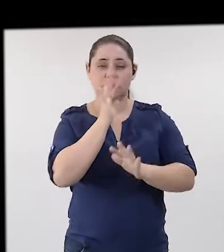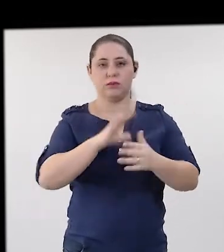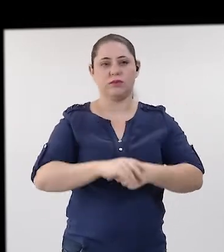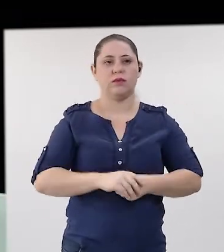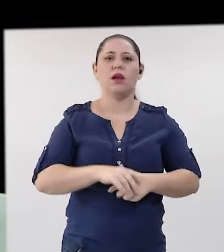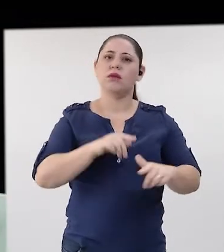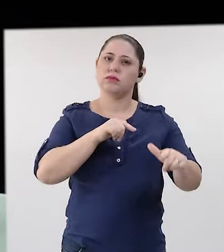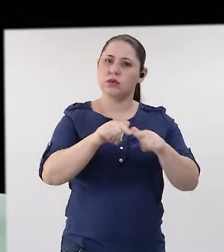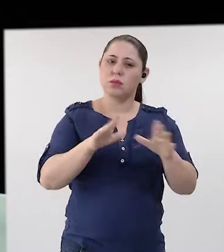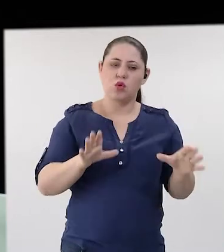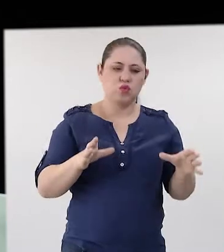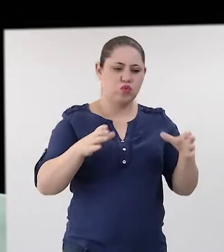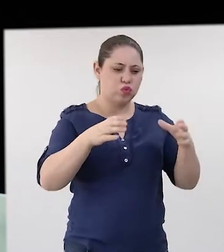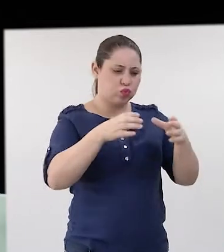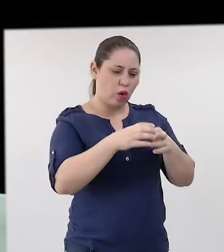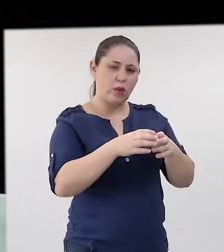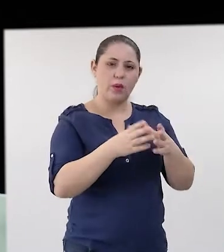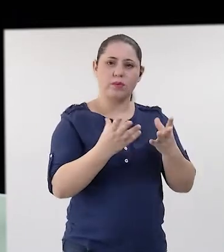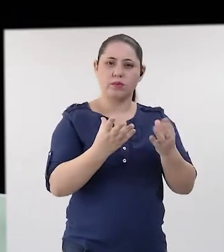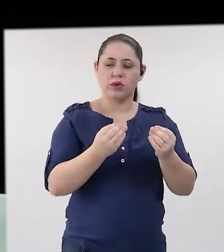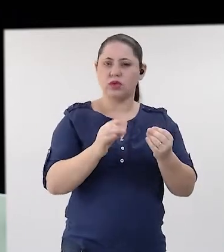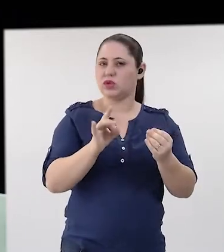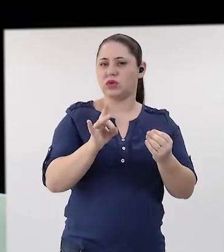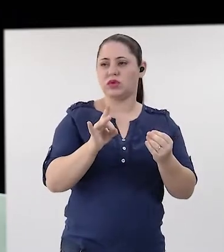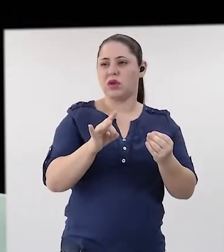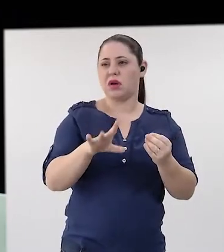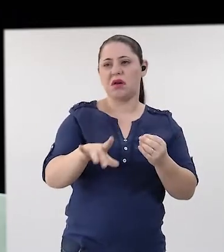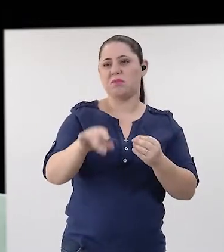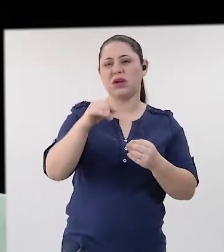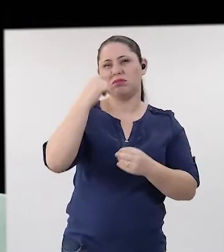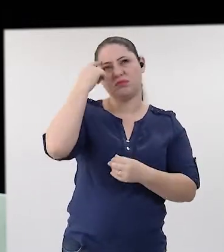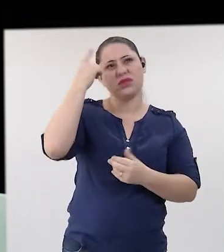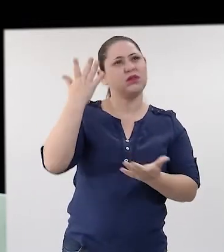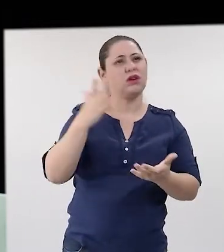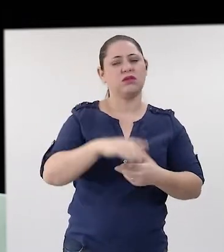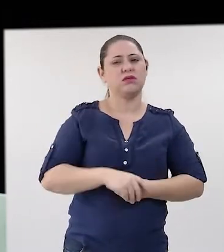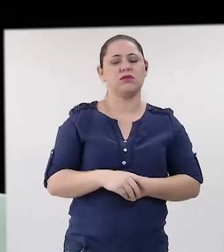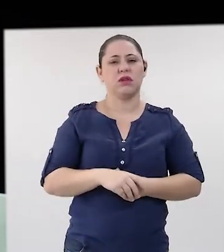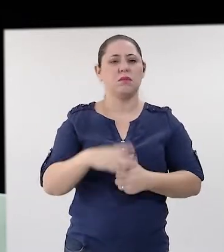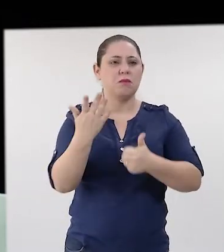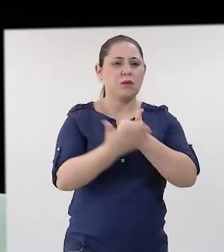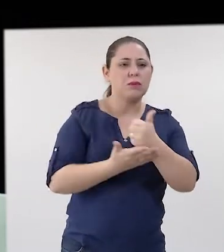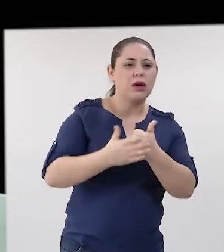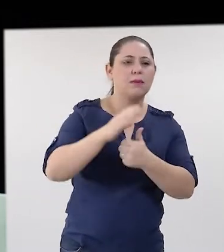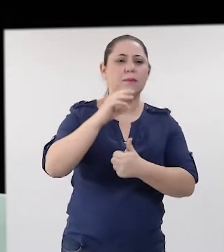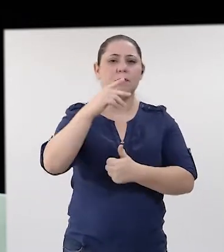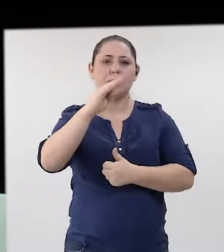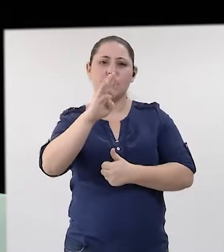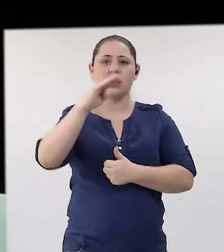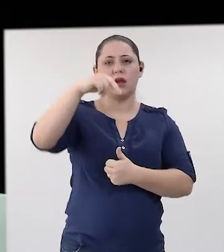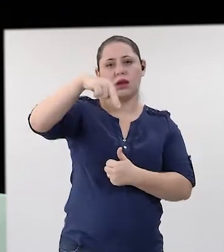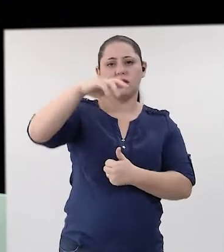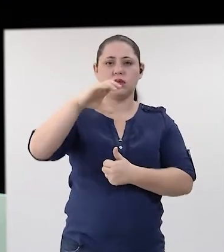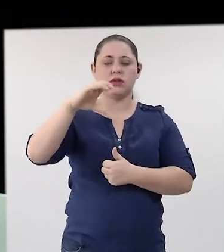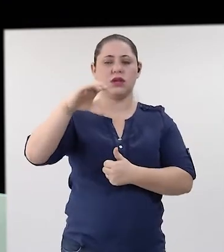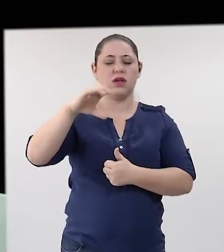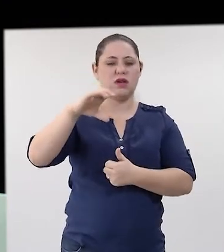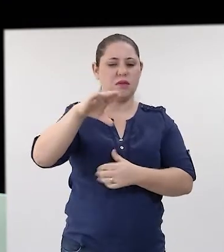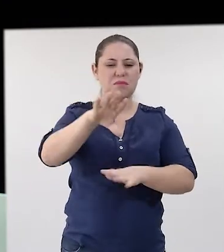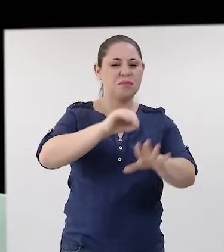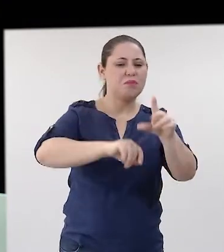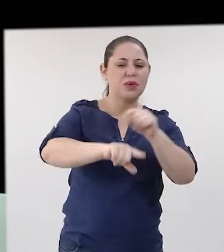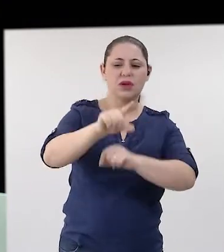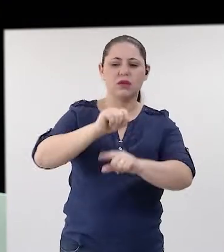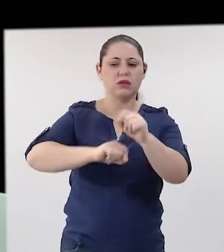outras pessoas verem. Então, é um trabalho assim, muito coletivo, né? Não foi simplesmente vocês pegaram, na BNCC tem